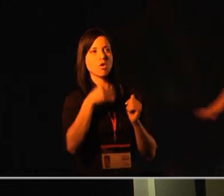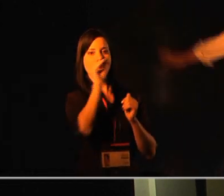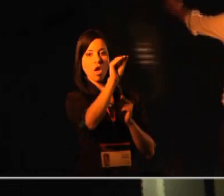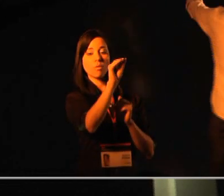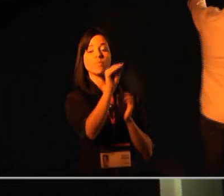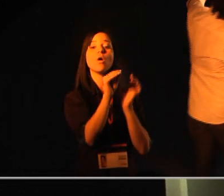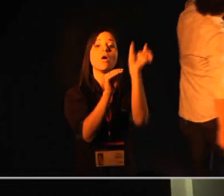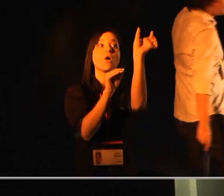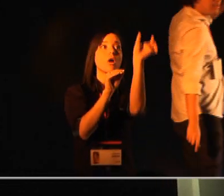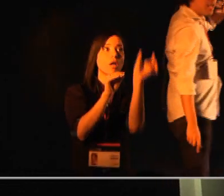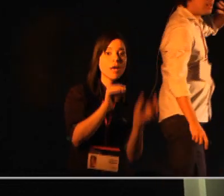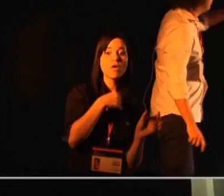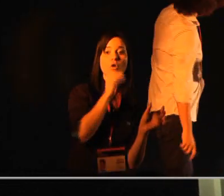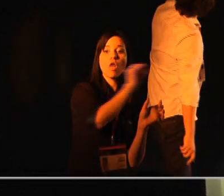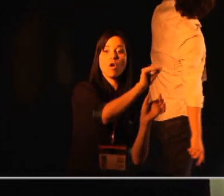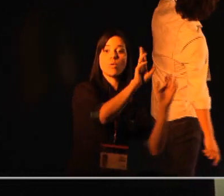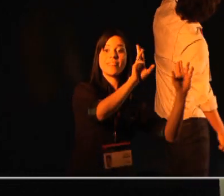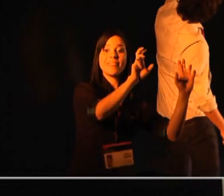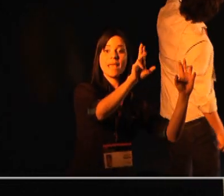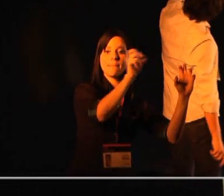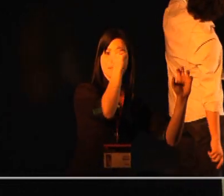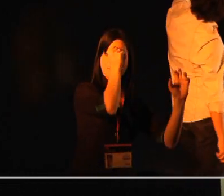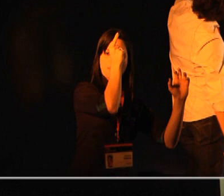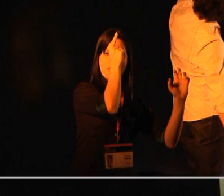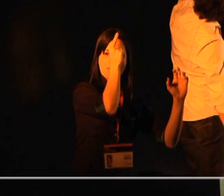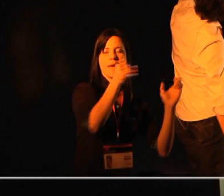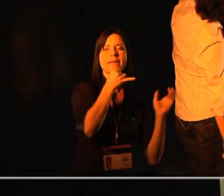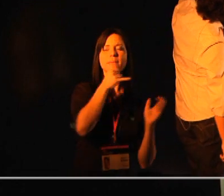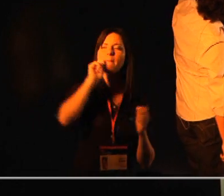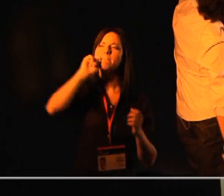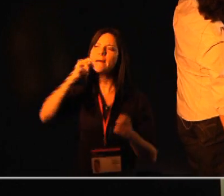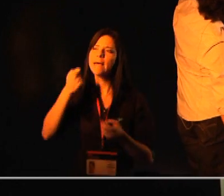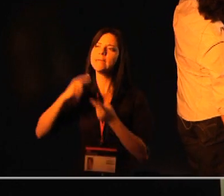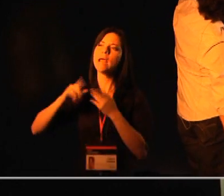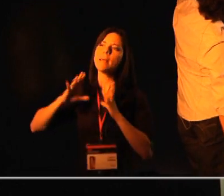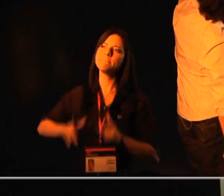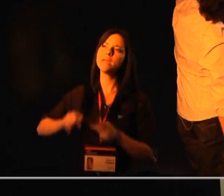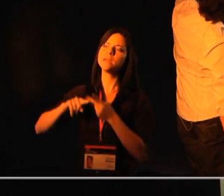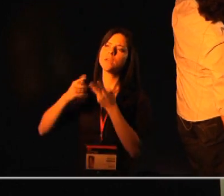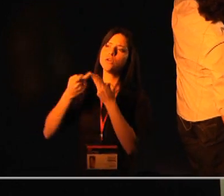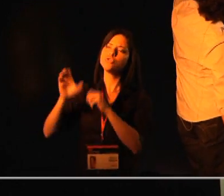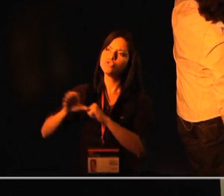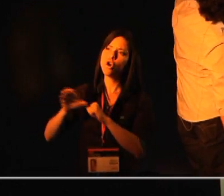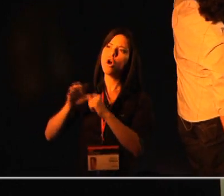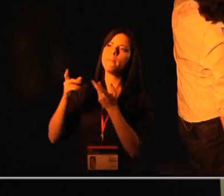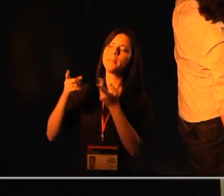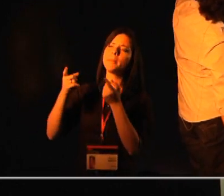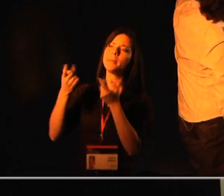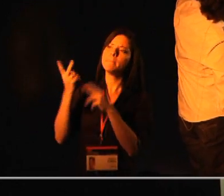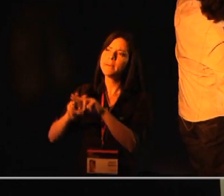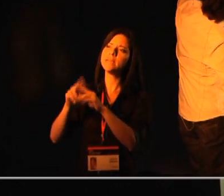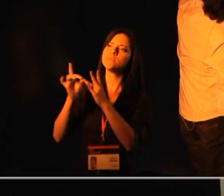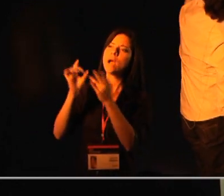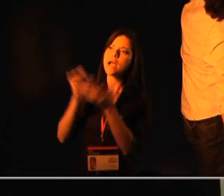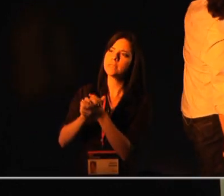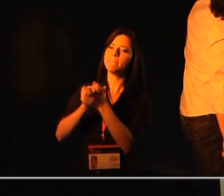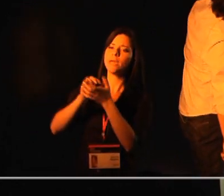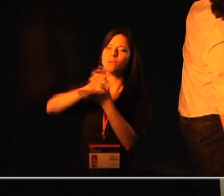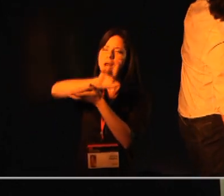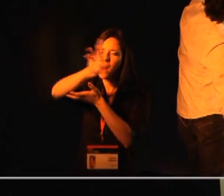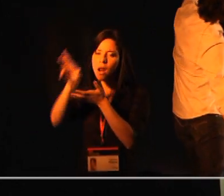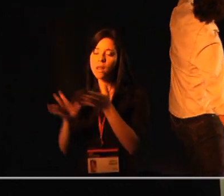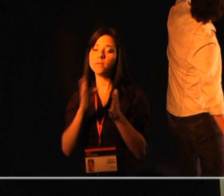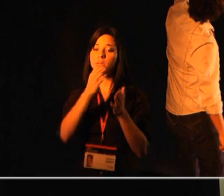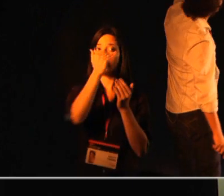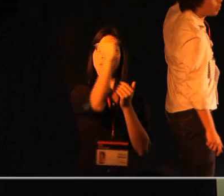eu coloco o tema daquela ideia. Foi uma ideia relativa a padaria, limpeza, shopping, livros, preços, stand-up, água, locadoras, casamento. E depois